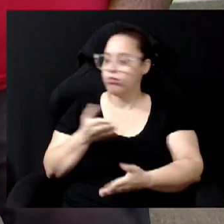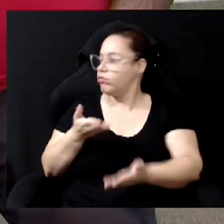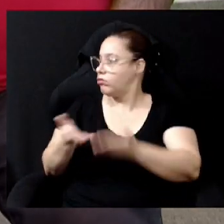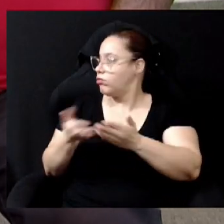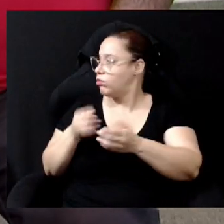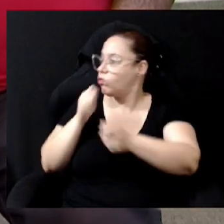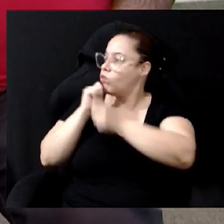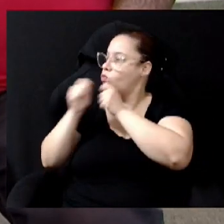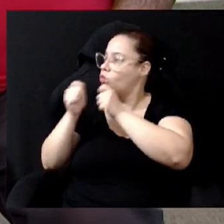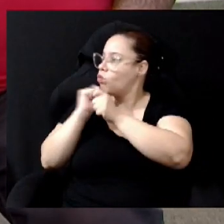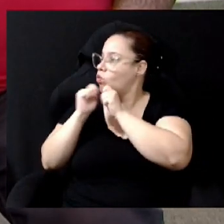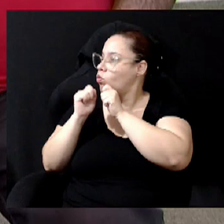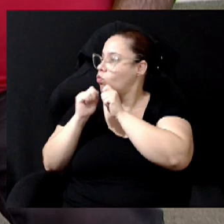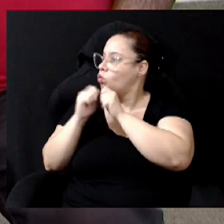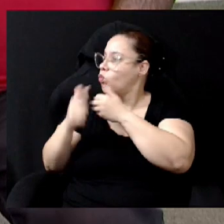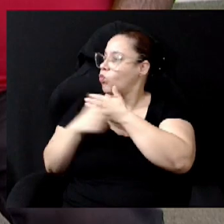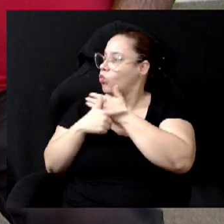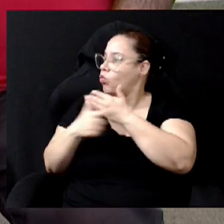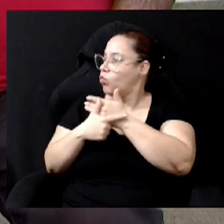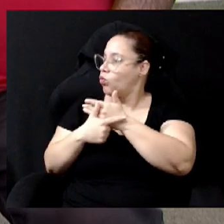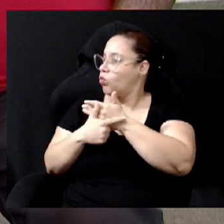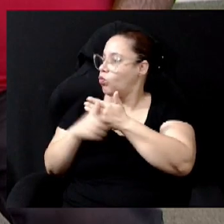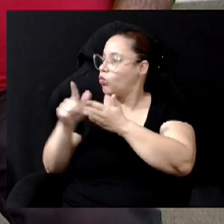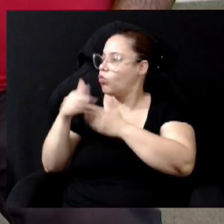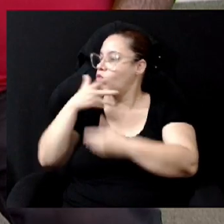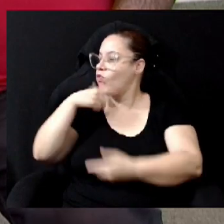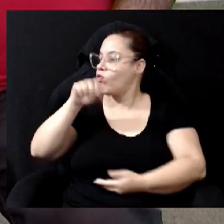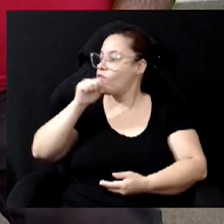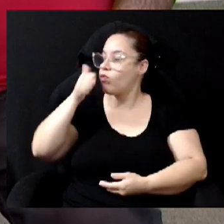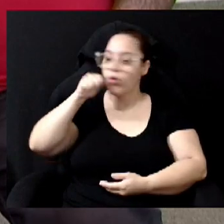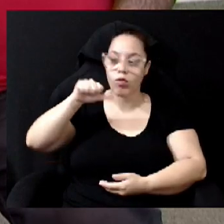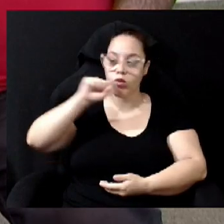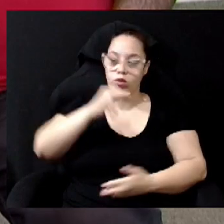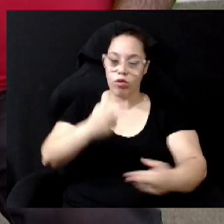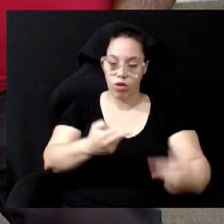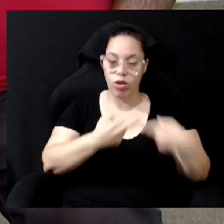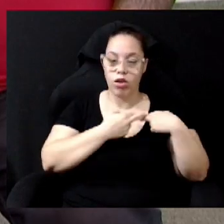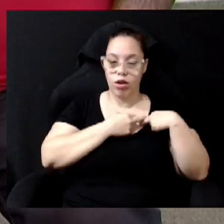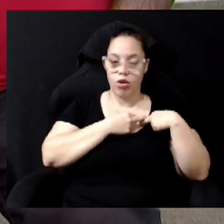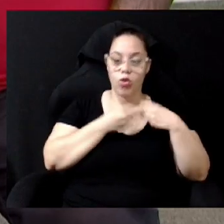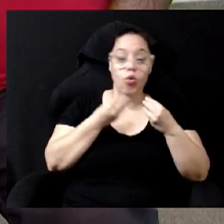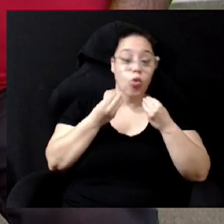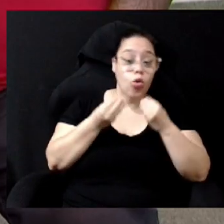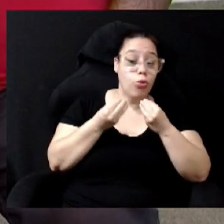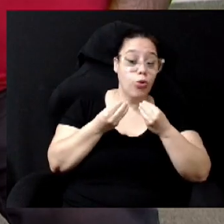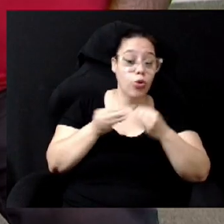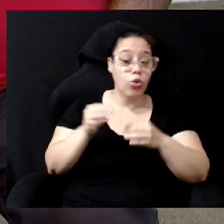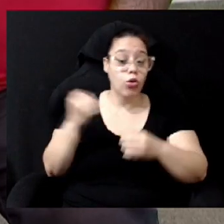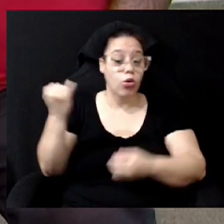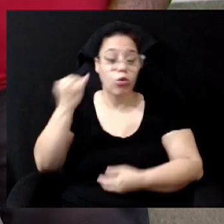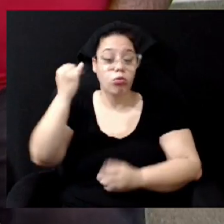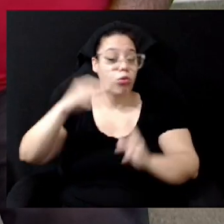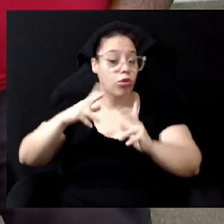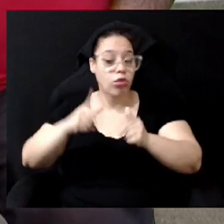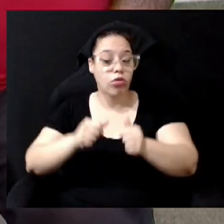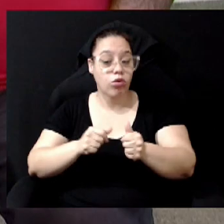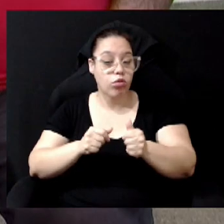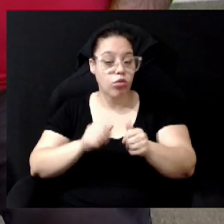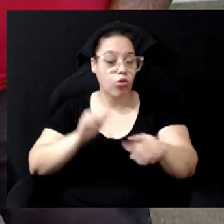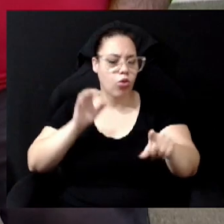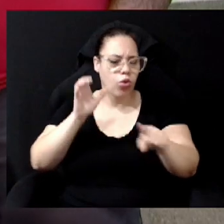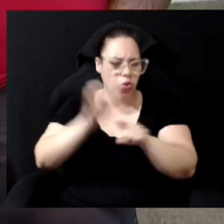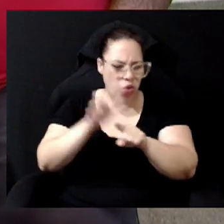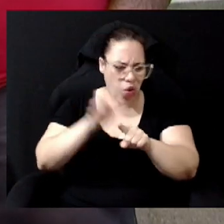entrevista o papel, né, dos pais responsáveis. Como é isso? Qual a importância disso tudo? No combate ao bullying, a